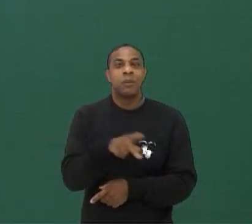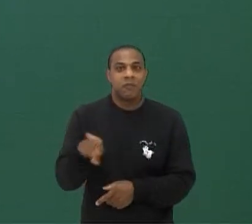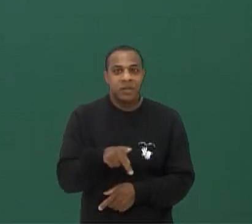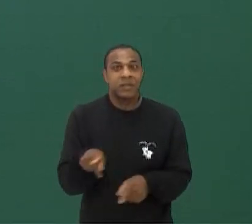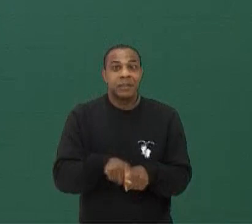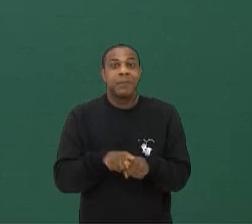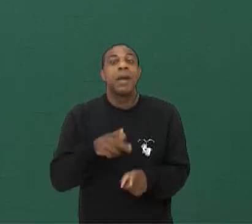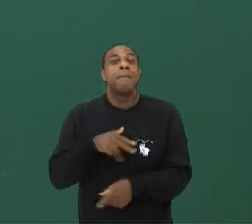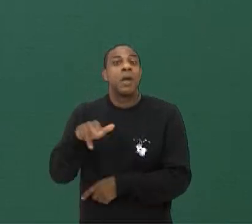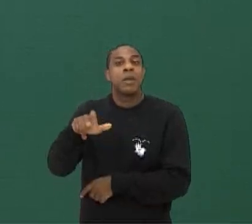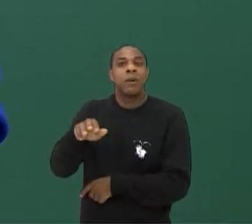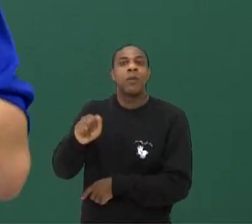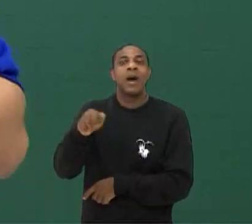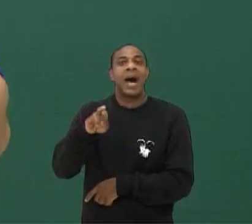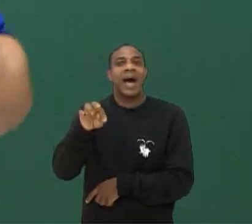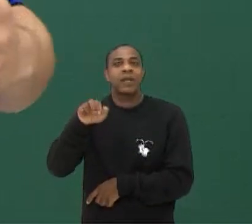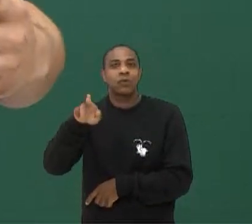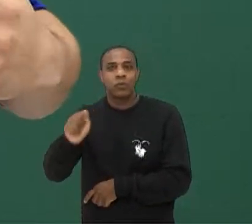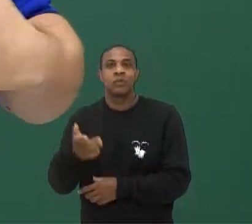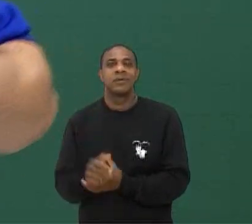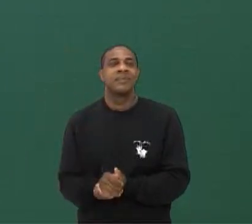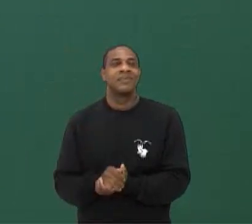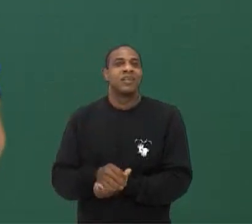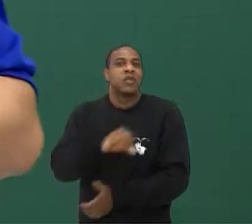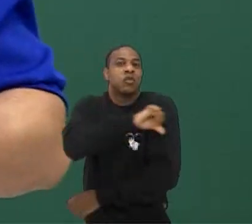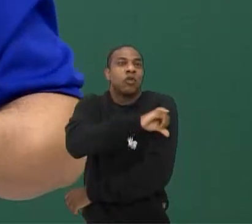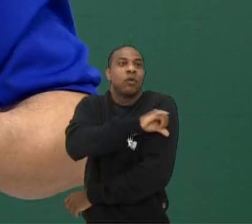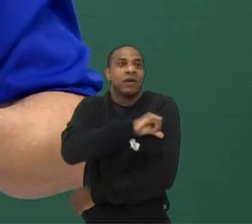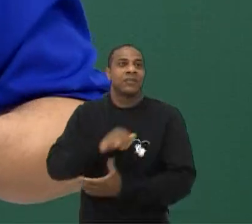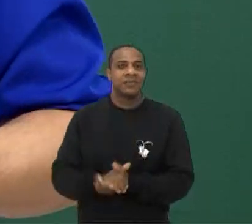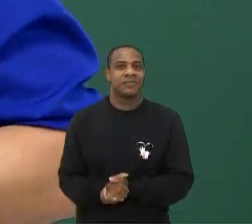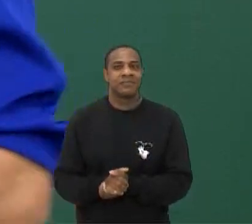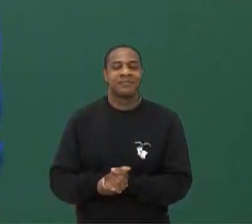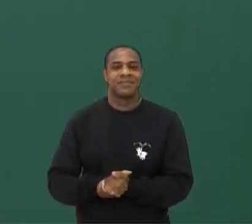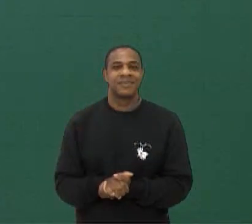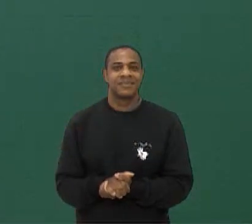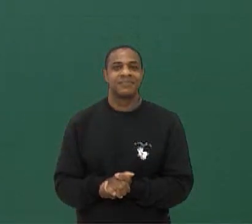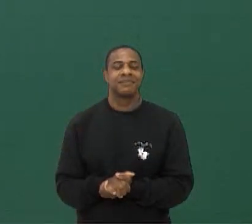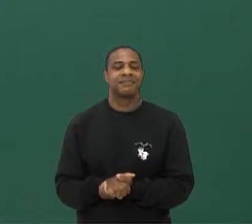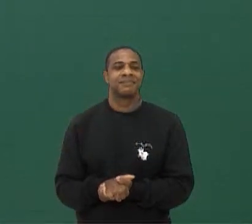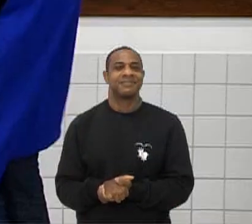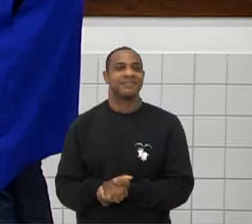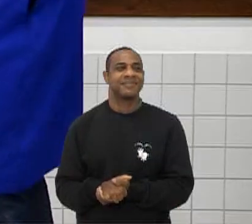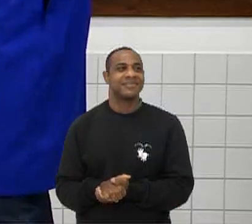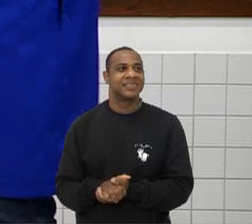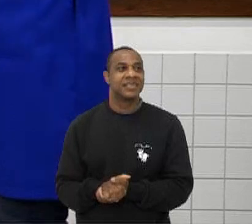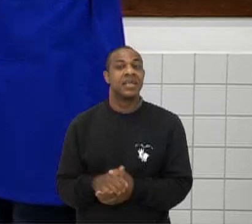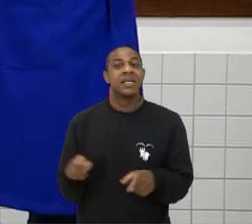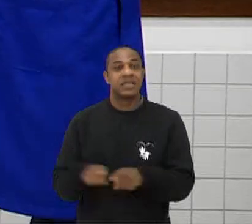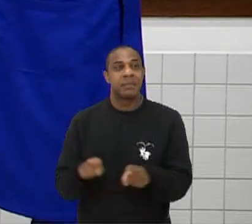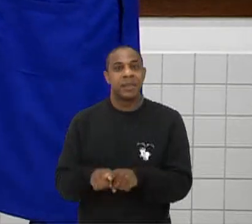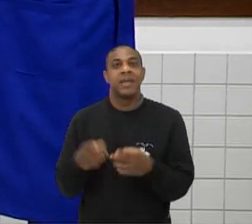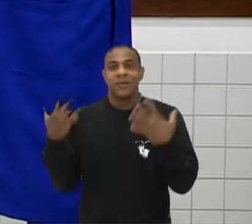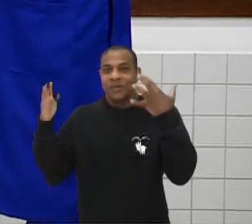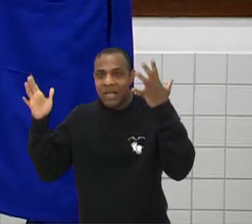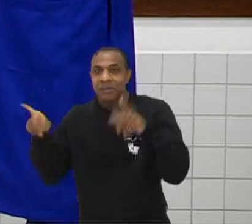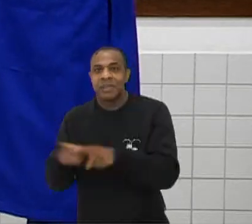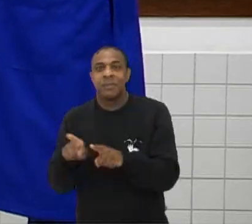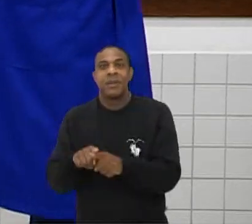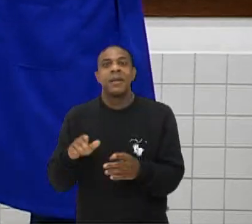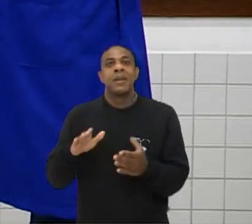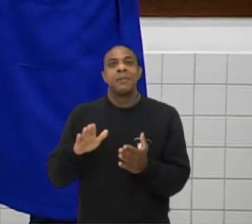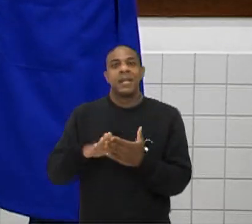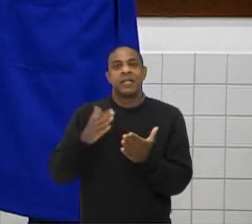salve para o meu irmão Arthur, do 9º ano. Ô Arthur, você tem aula comigo, 9º ano de manhã, tamo junto. E eu vou mandar aqui um salve também para o Colégio